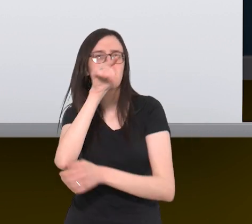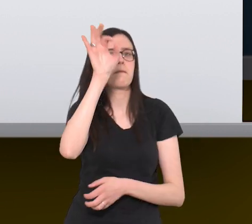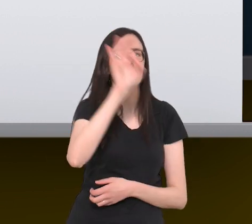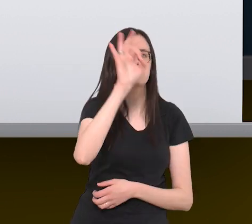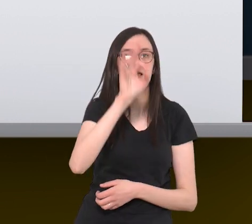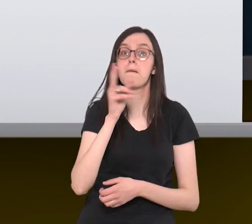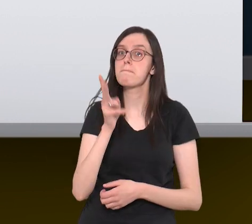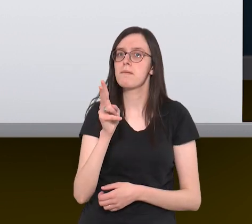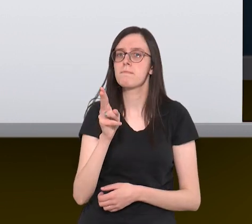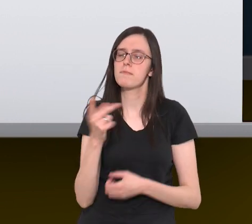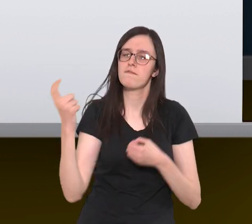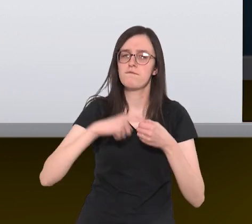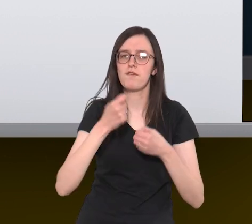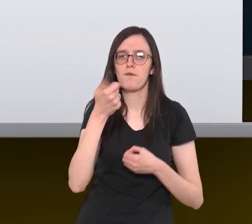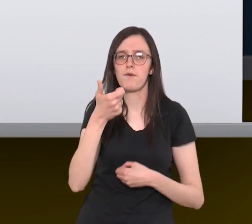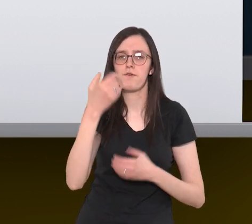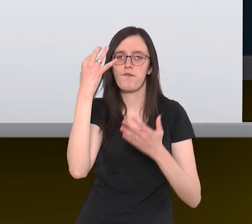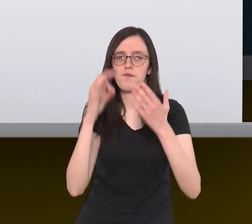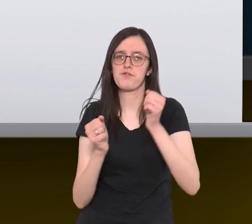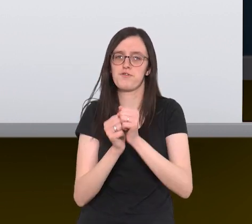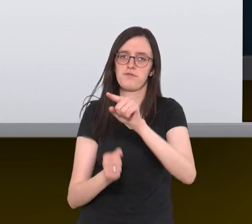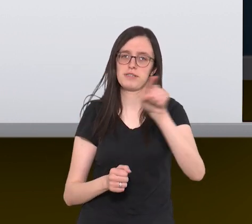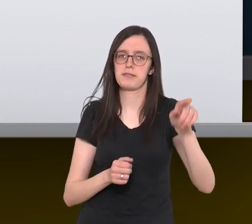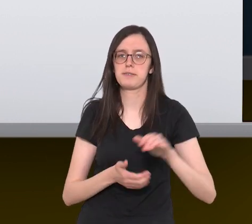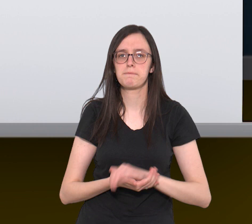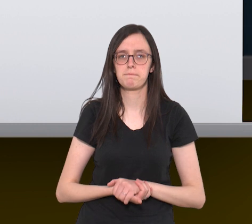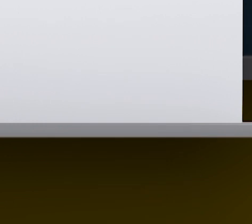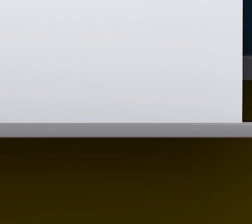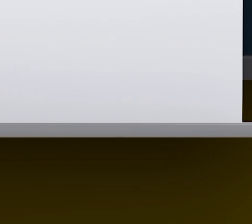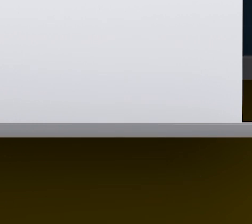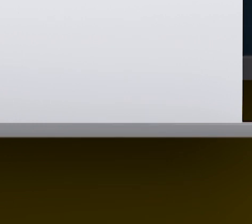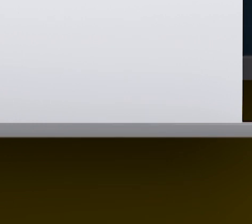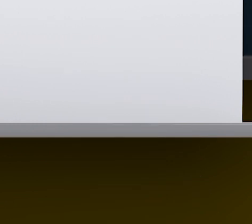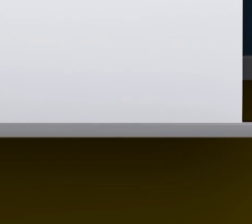com porcentagem. Volto daqui a pouquinho para corrigir com você.